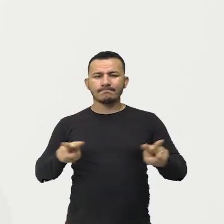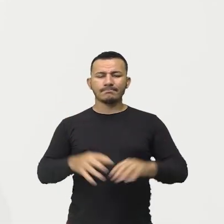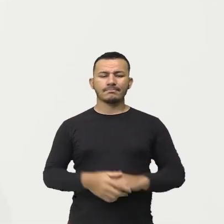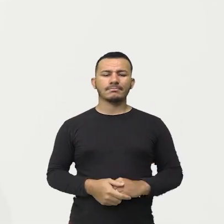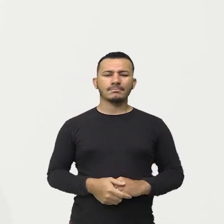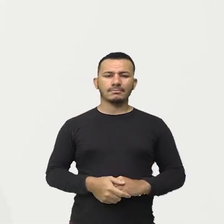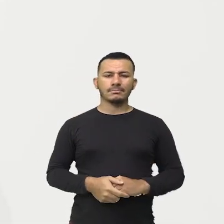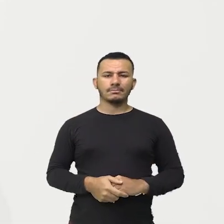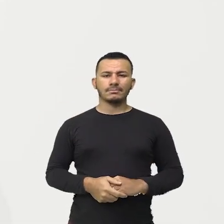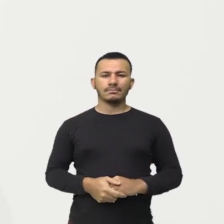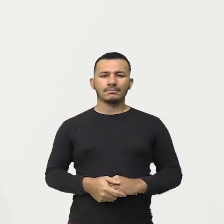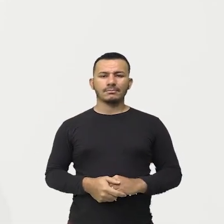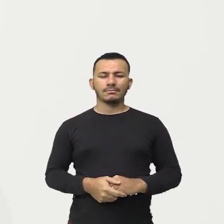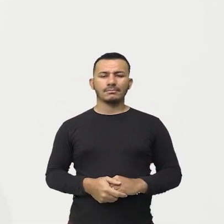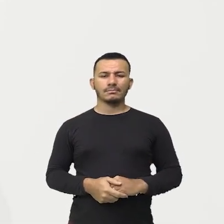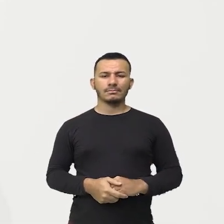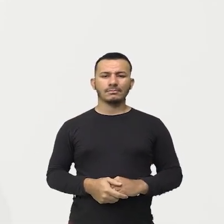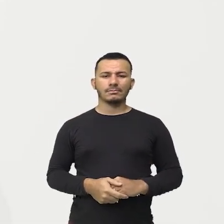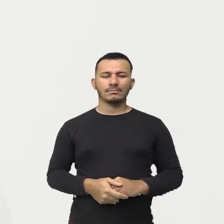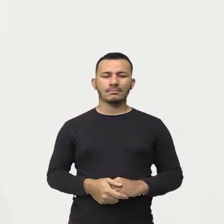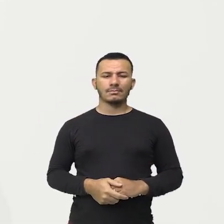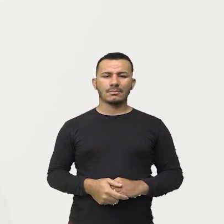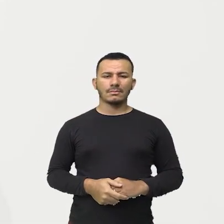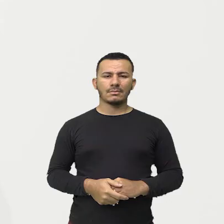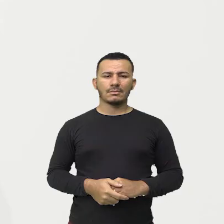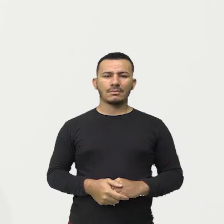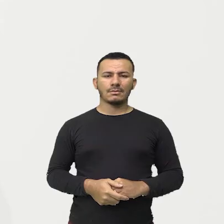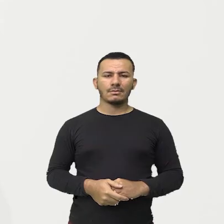Vamos voltar aqui para trocar o pincel direito aqui.